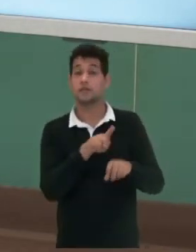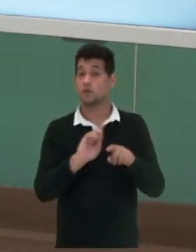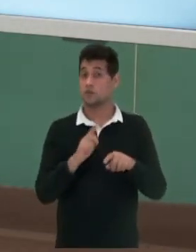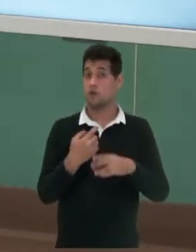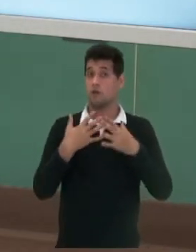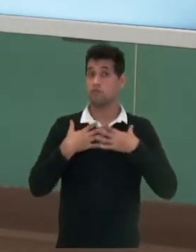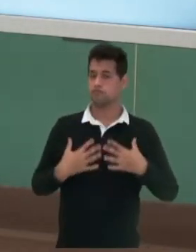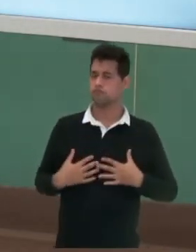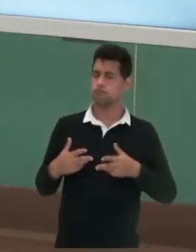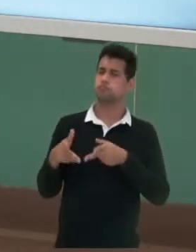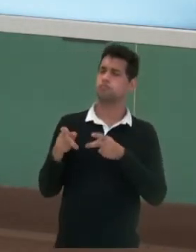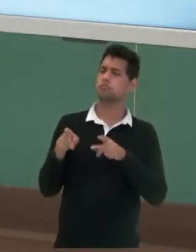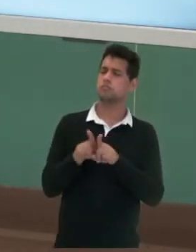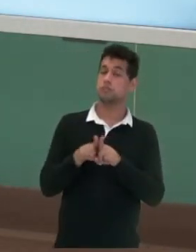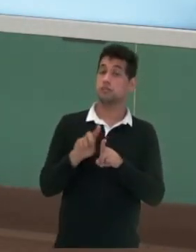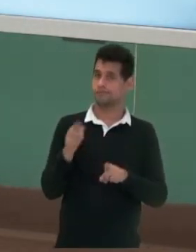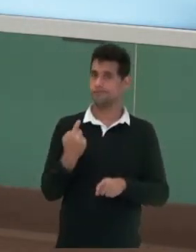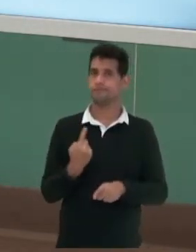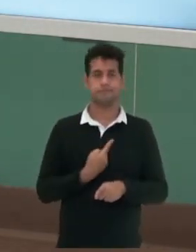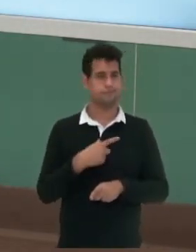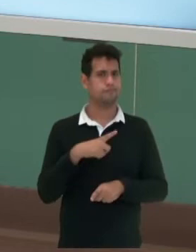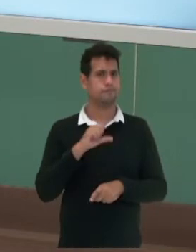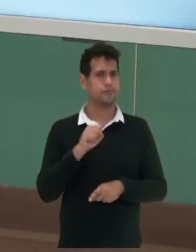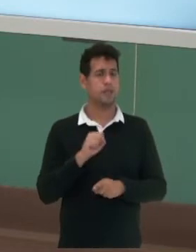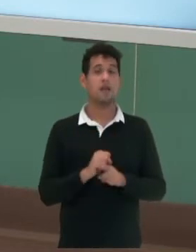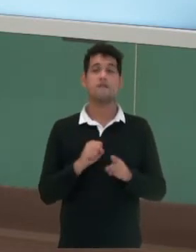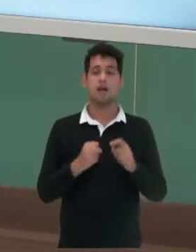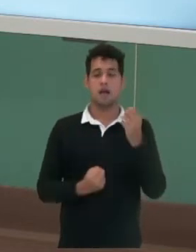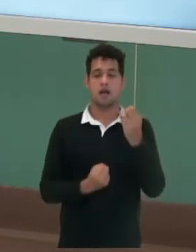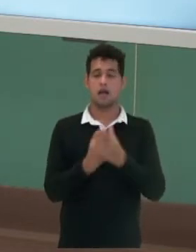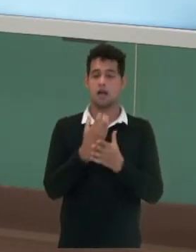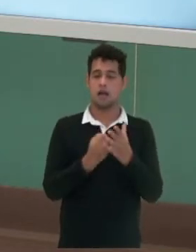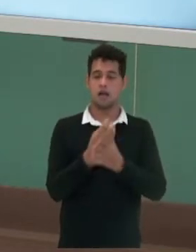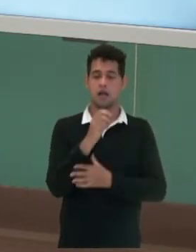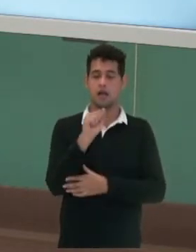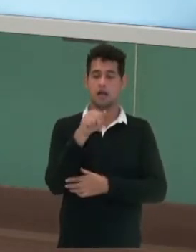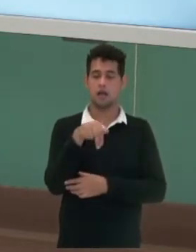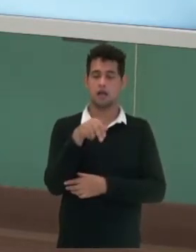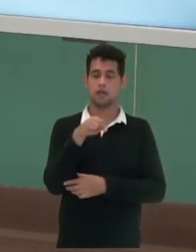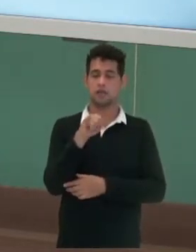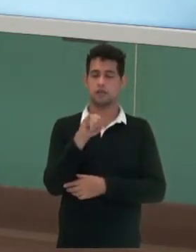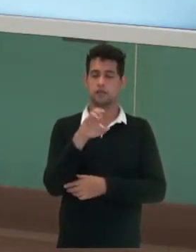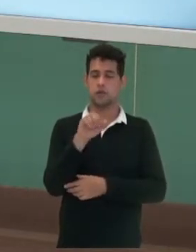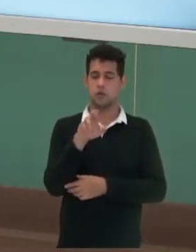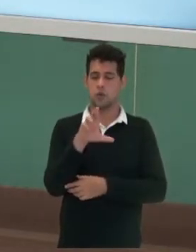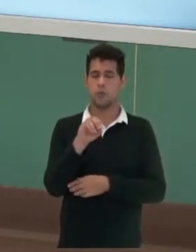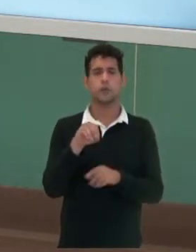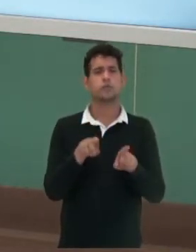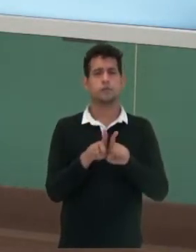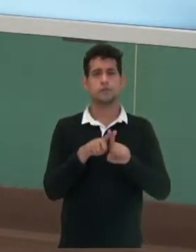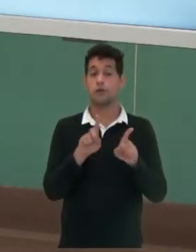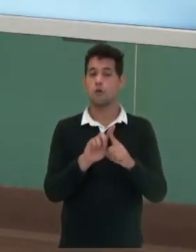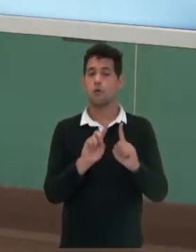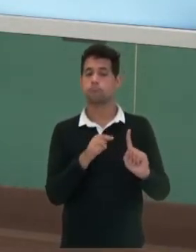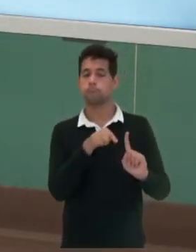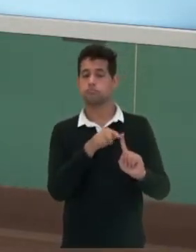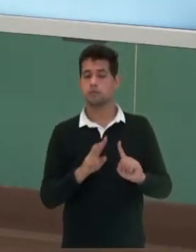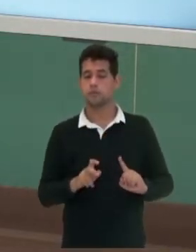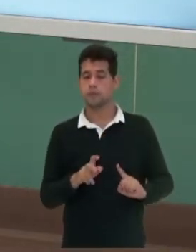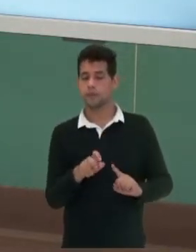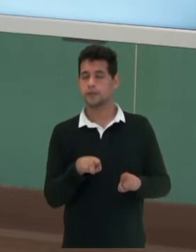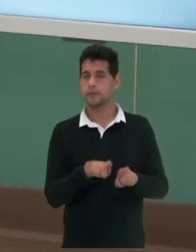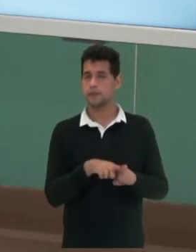vai reconhecer aquele agente, vai produzir um anticorpo específico contra aquele vírus,